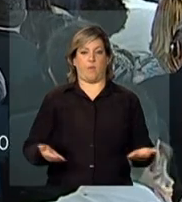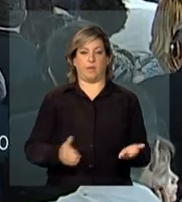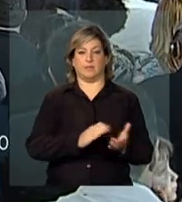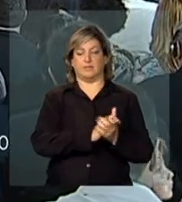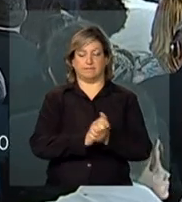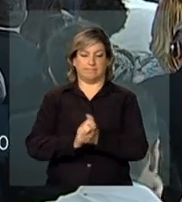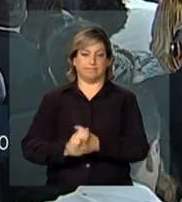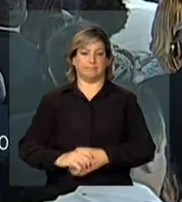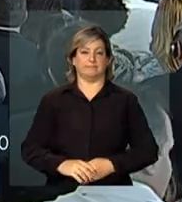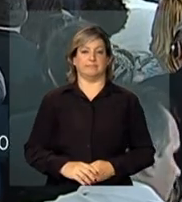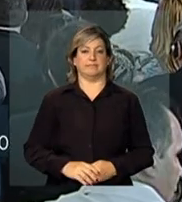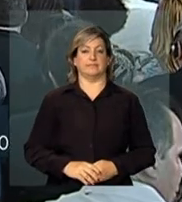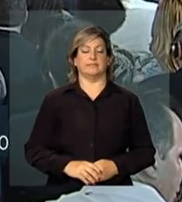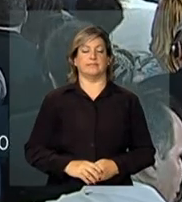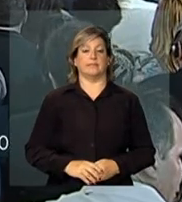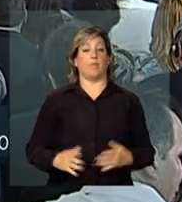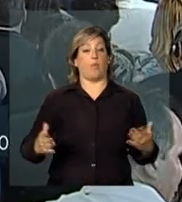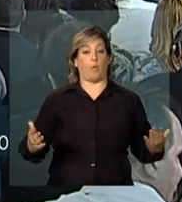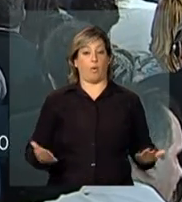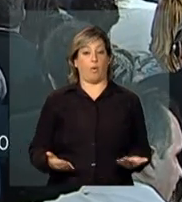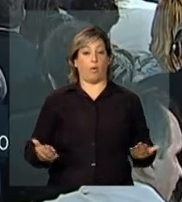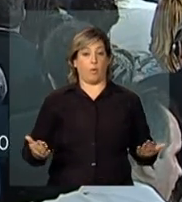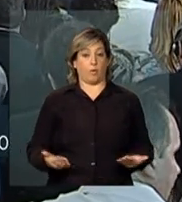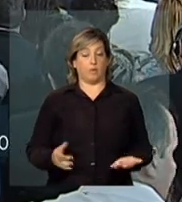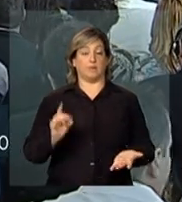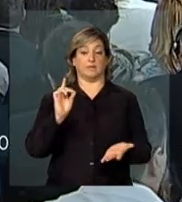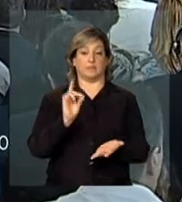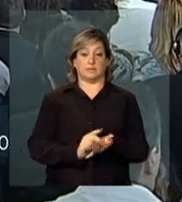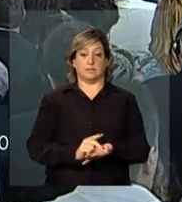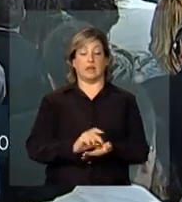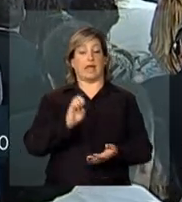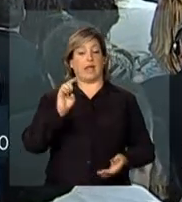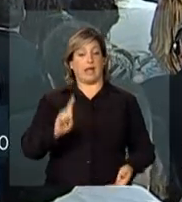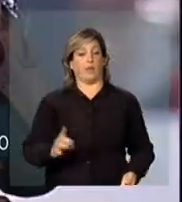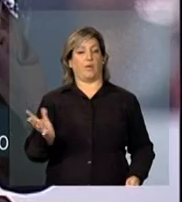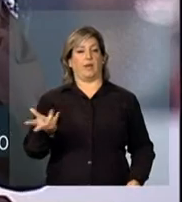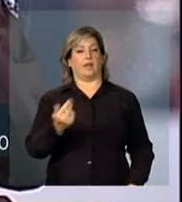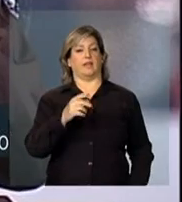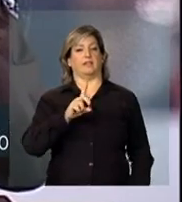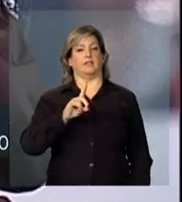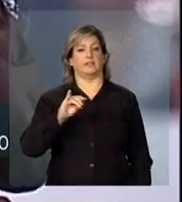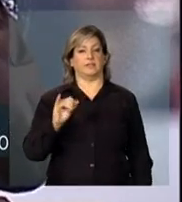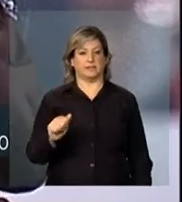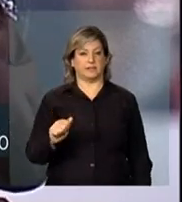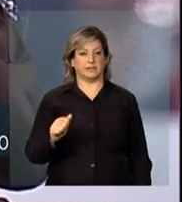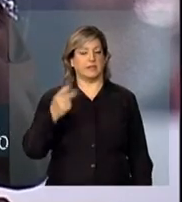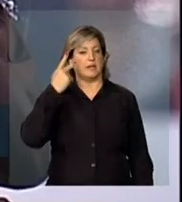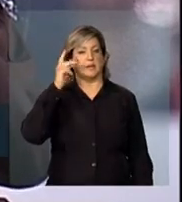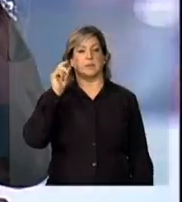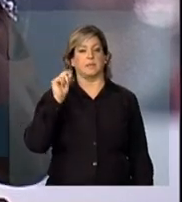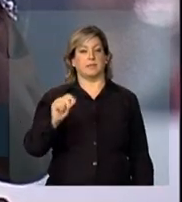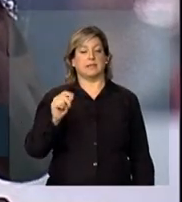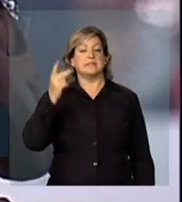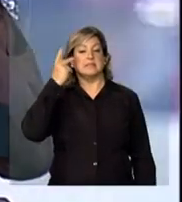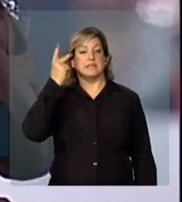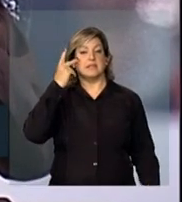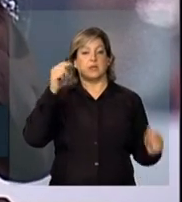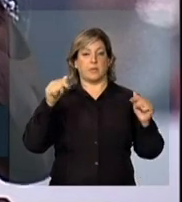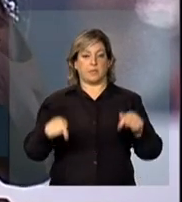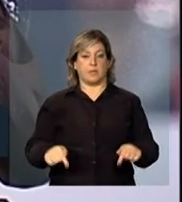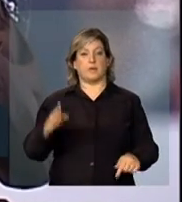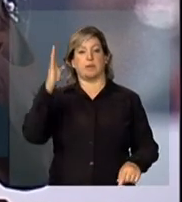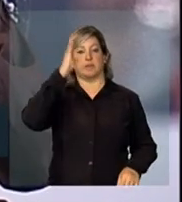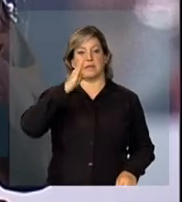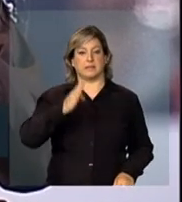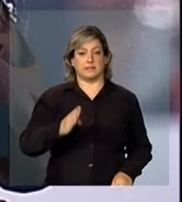a e hoje de fato é um grande dia para São Paulo